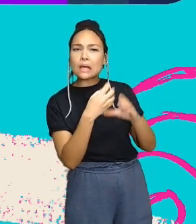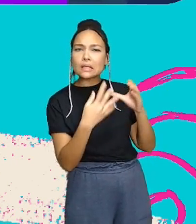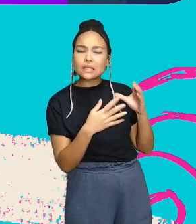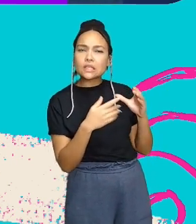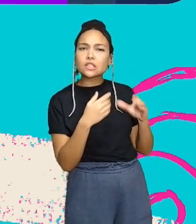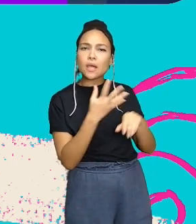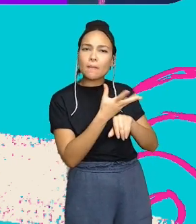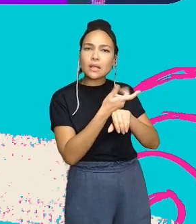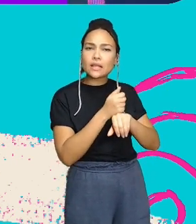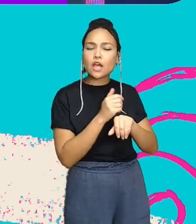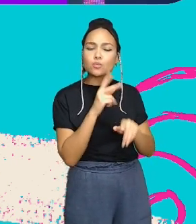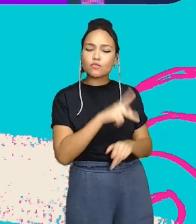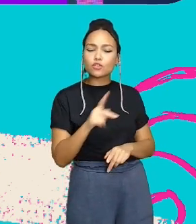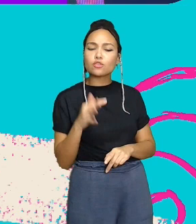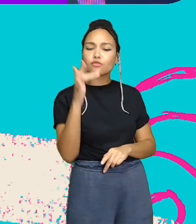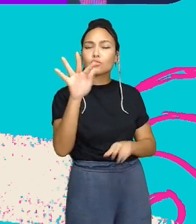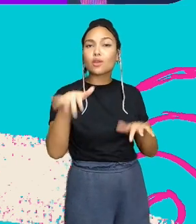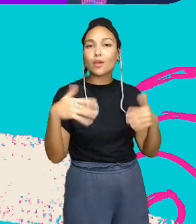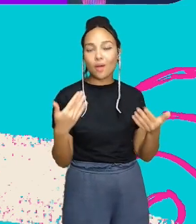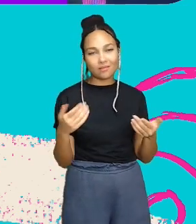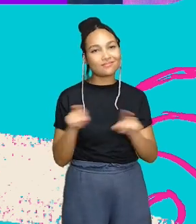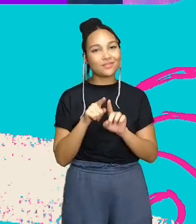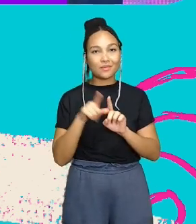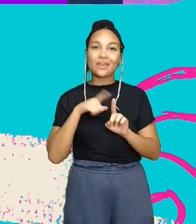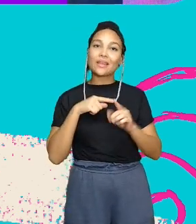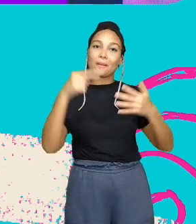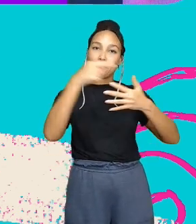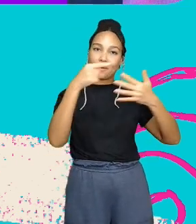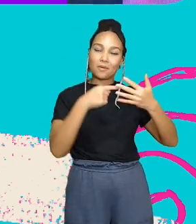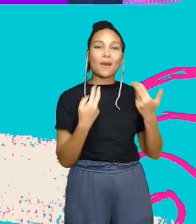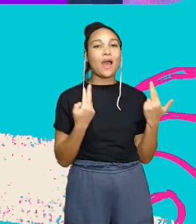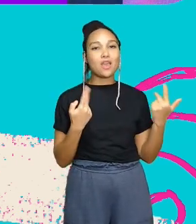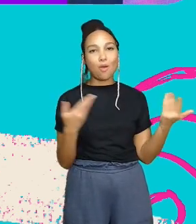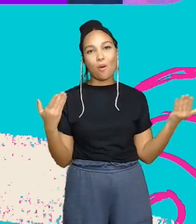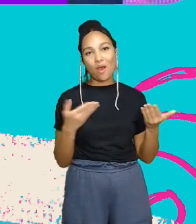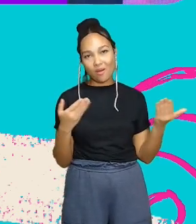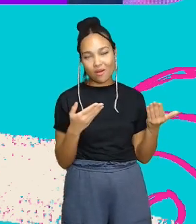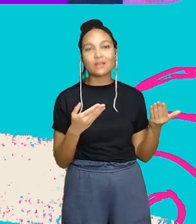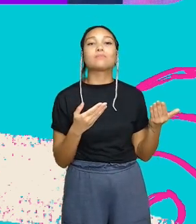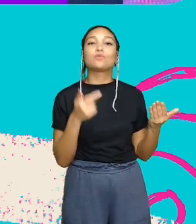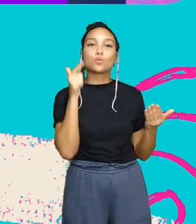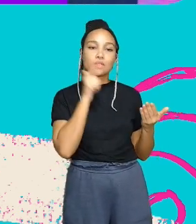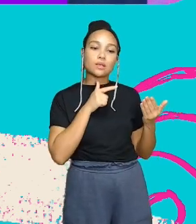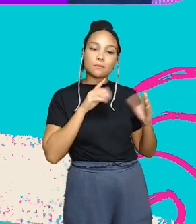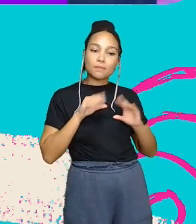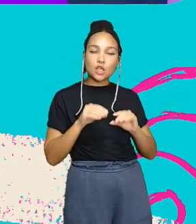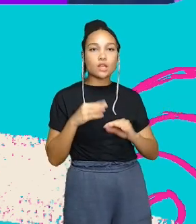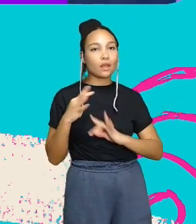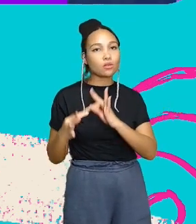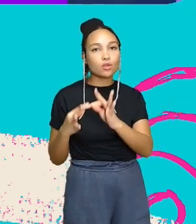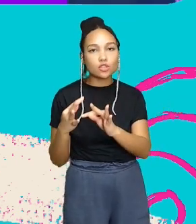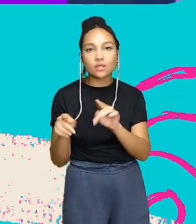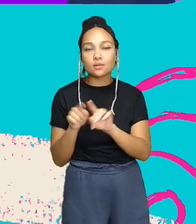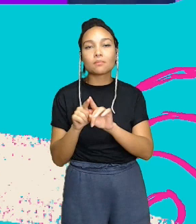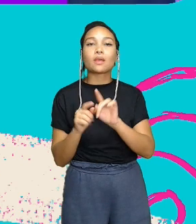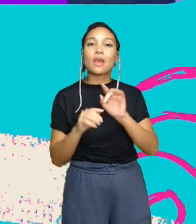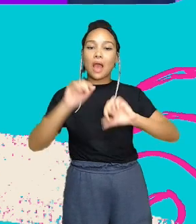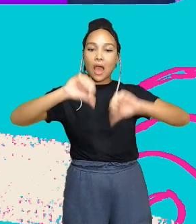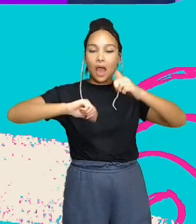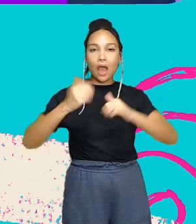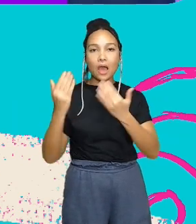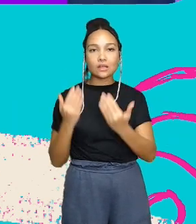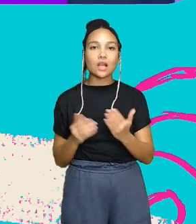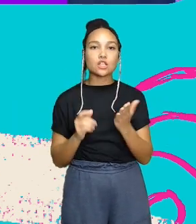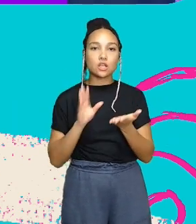futuro, vão aparecer também essas competências aqui. Lidar com a tecnologia, lidar com a análise de dados, até